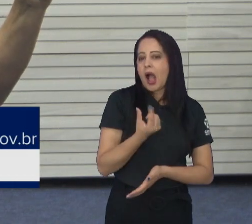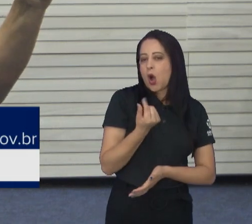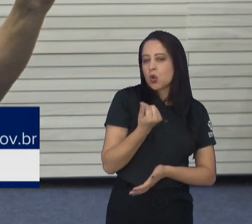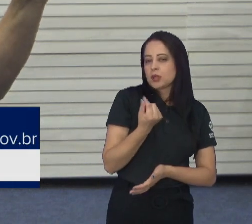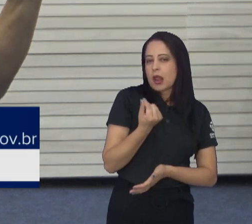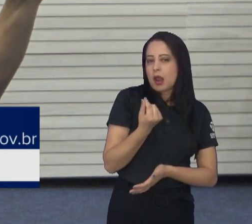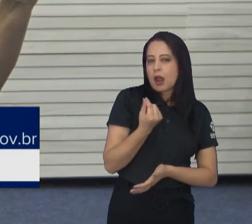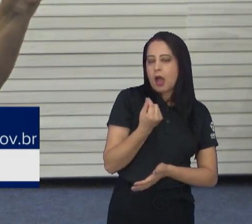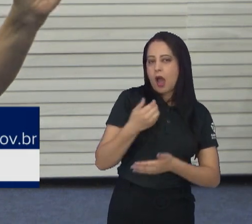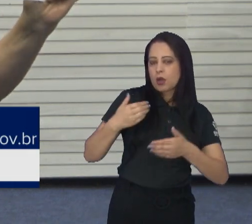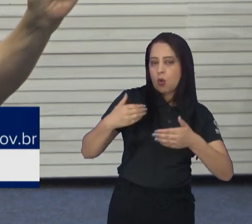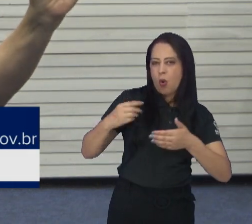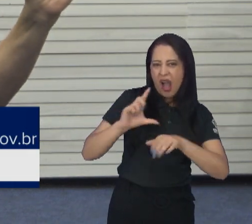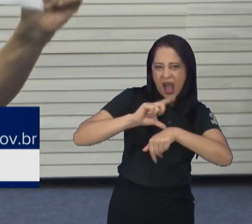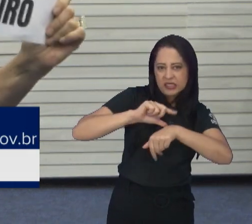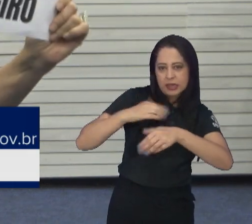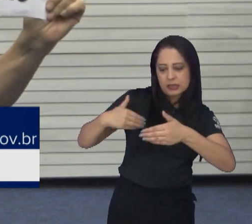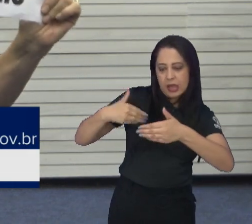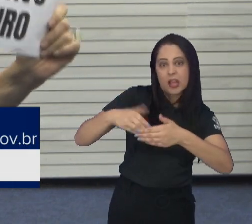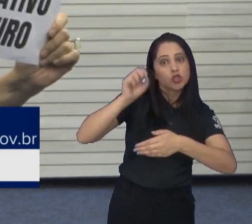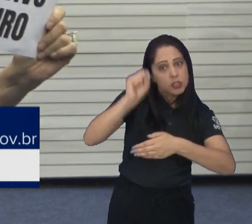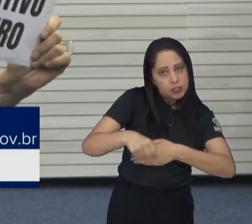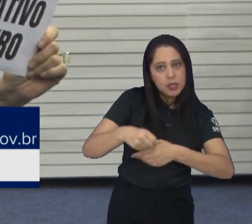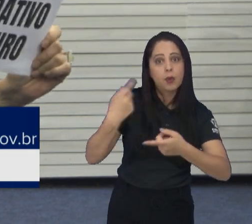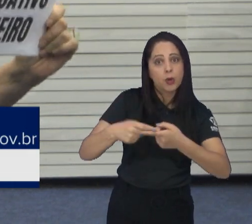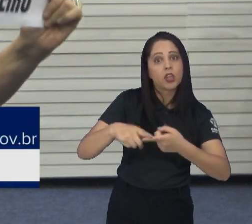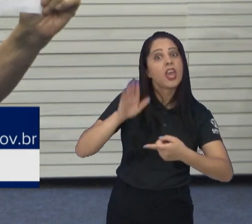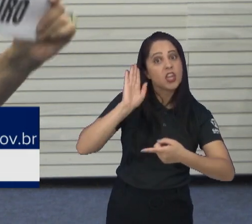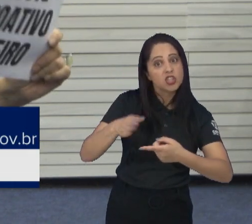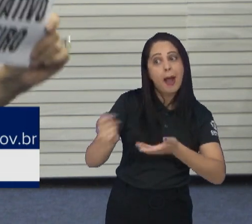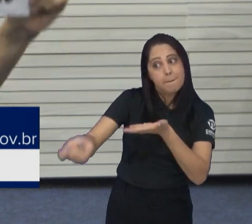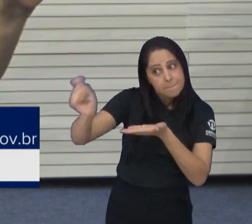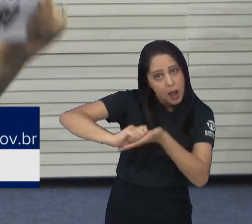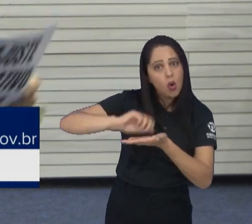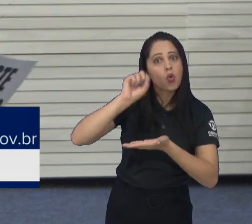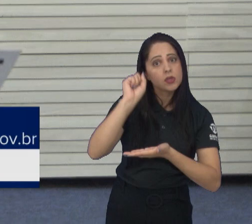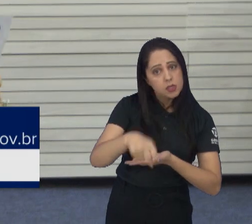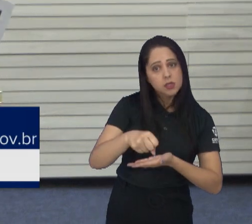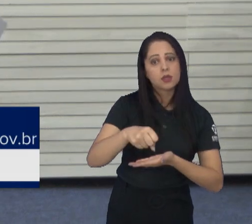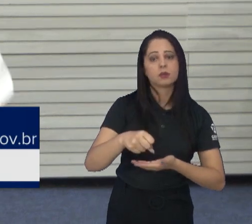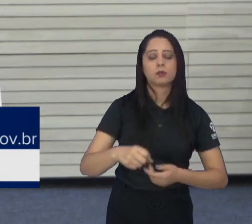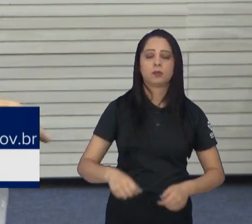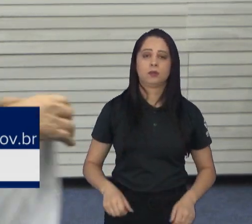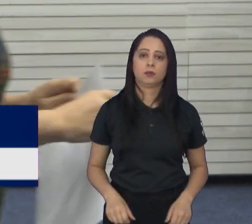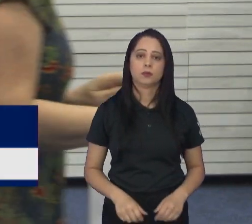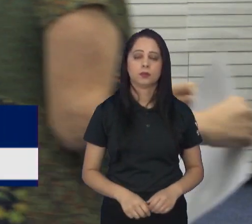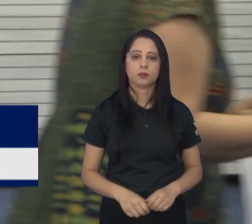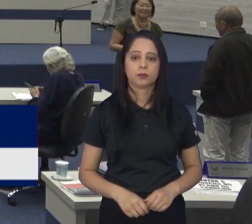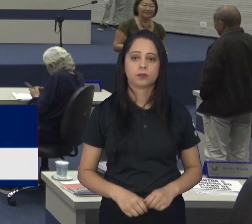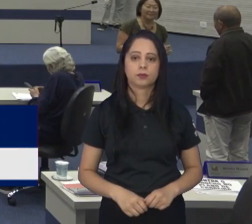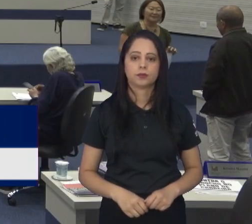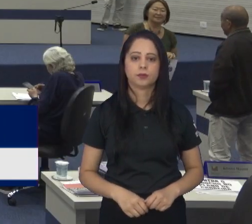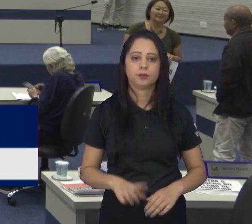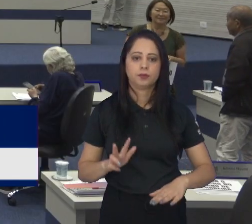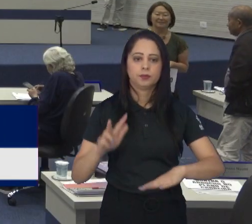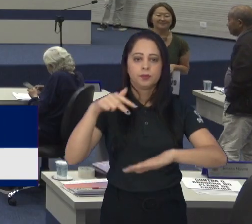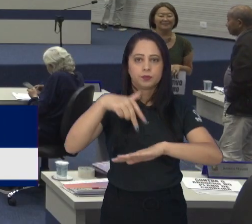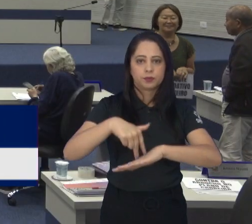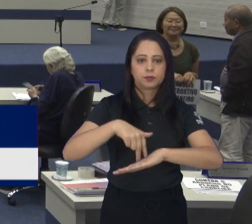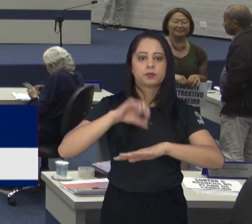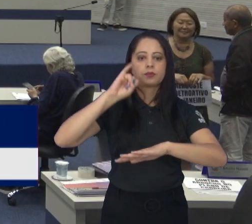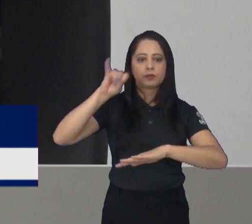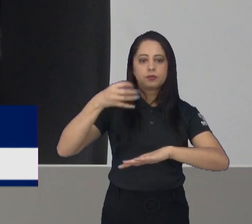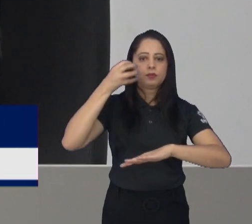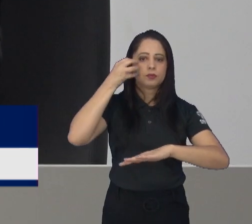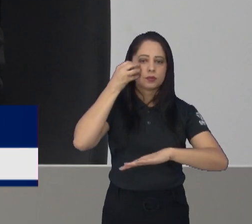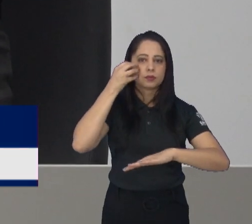sim, porque o dinheiro já veio retroativo e é importante que seja aplicado. Justificativa de votação, a